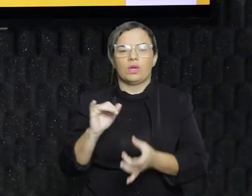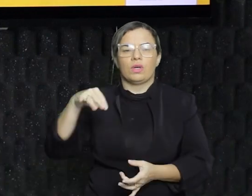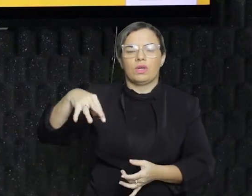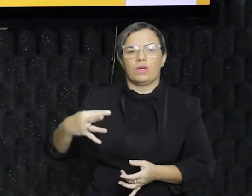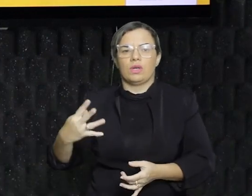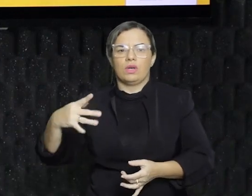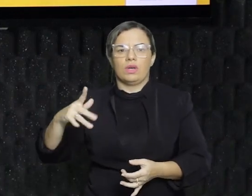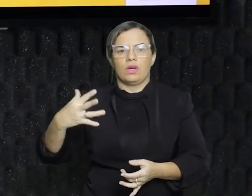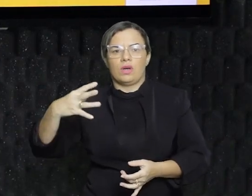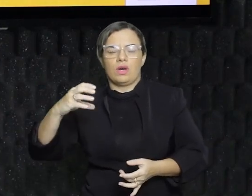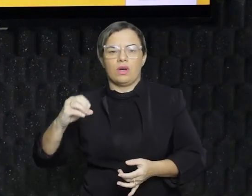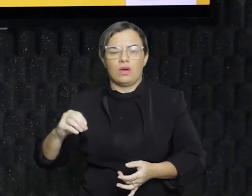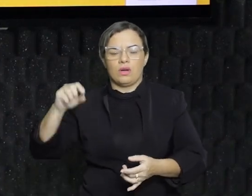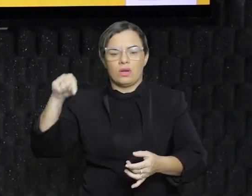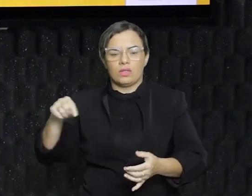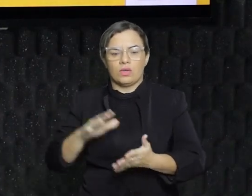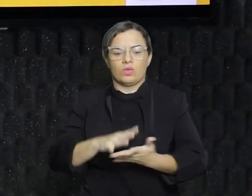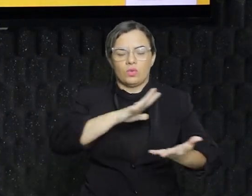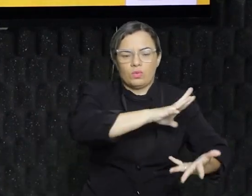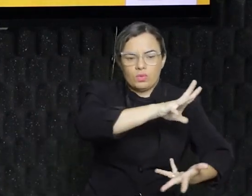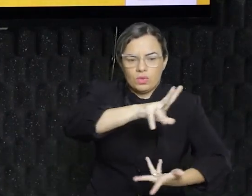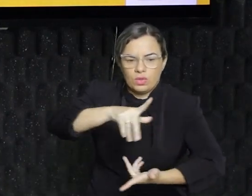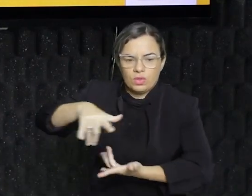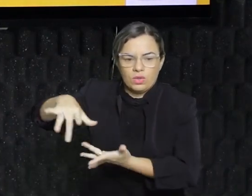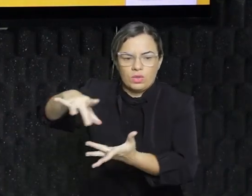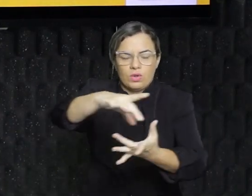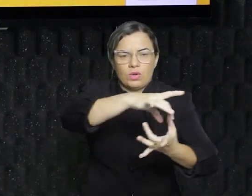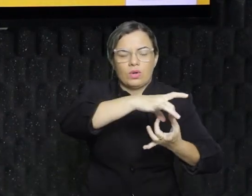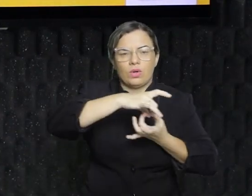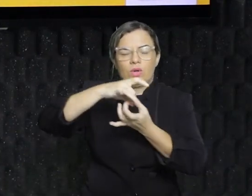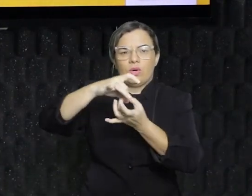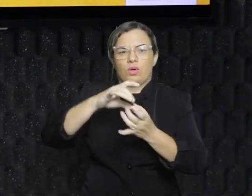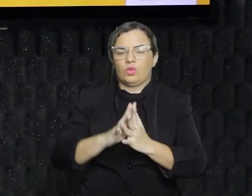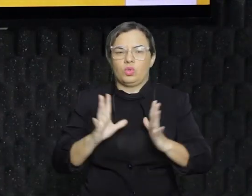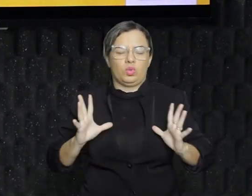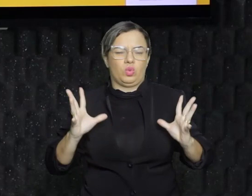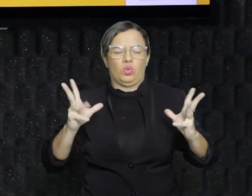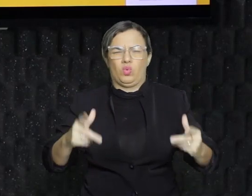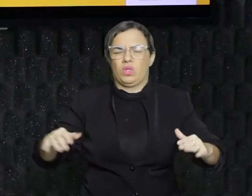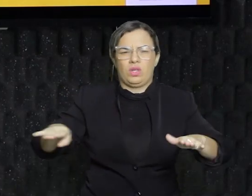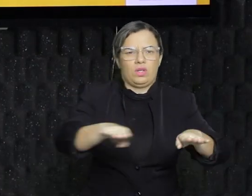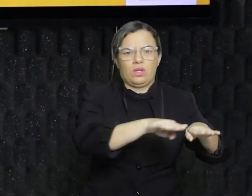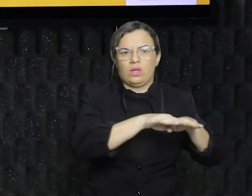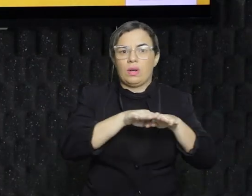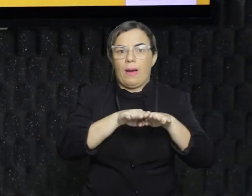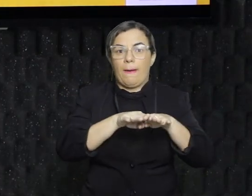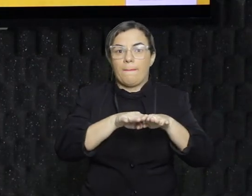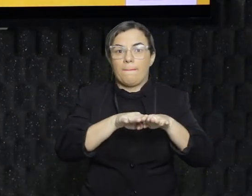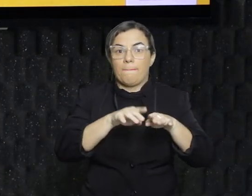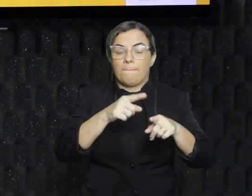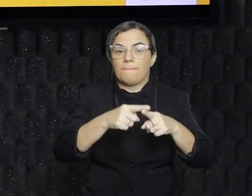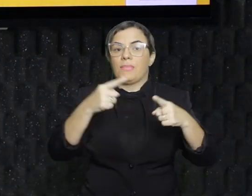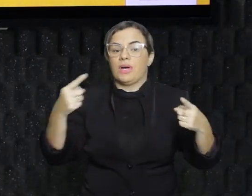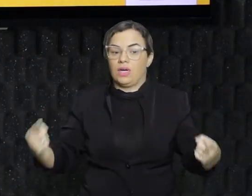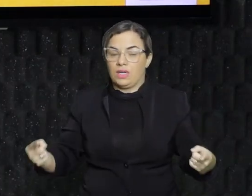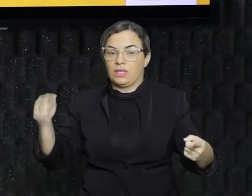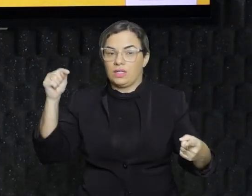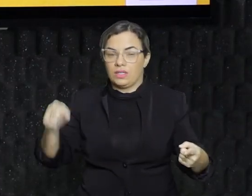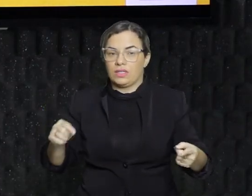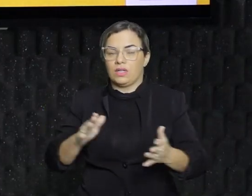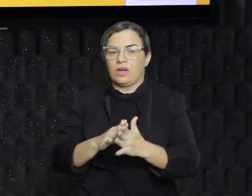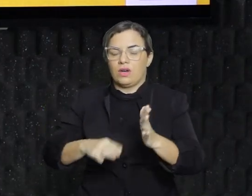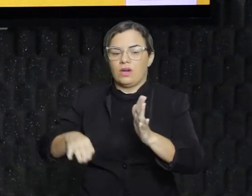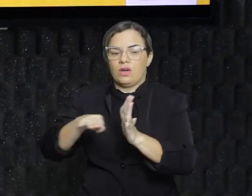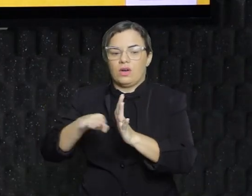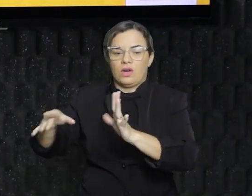globalização é a integração do mundo. Eu não digo uma integração total, igualitária, mas é um nível de integração. Integração, que é a